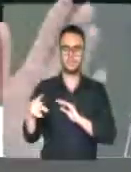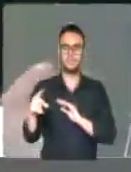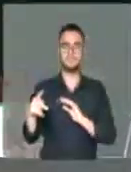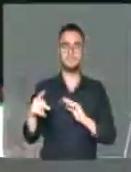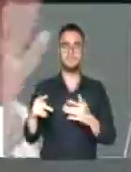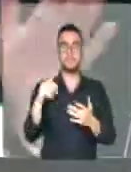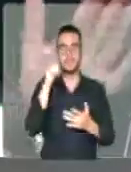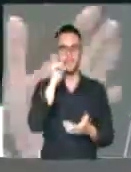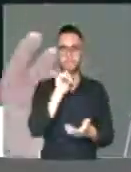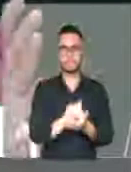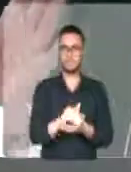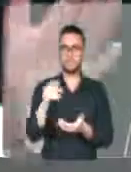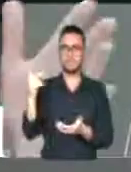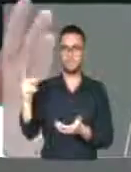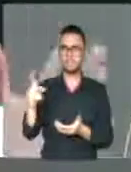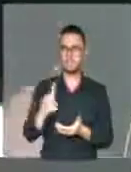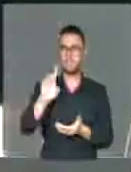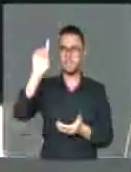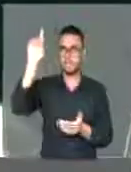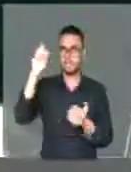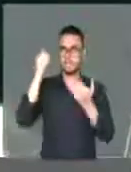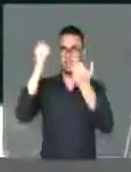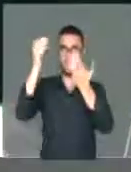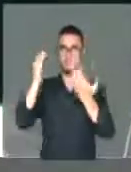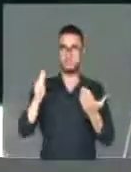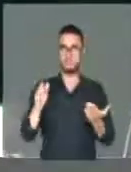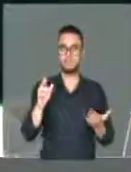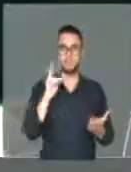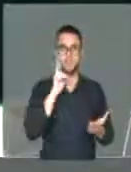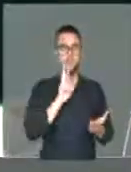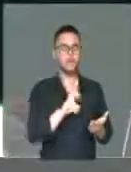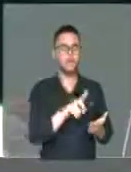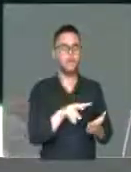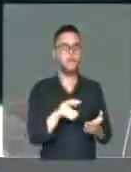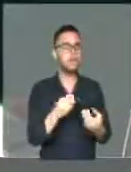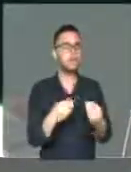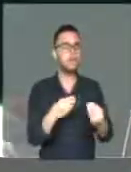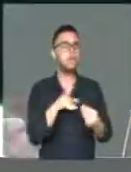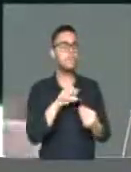que Deus a tenha, olhando como vai ser a reforma.